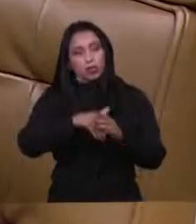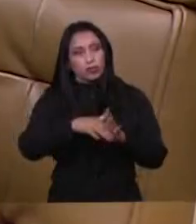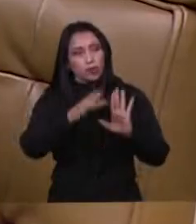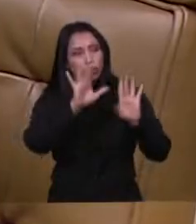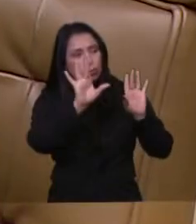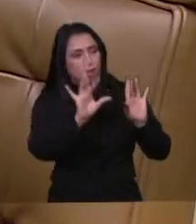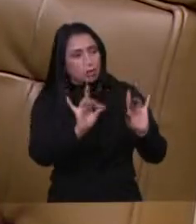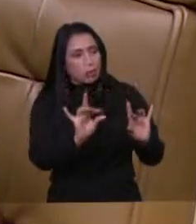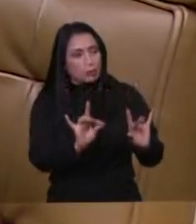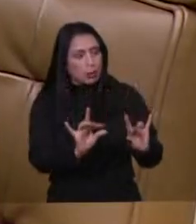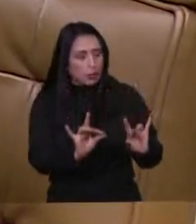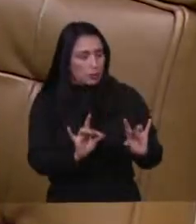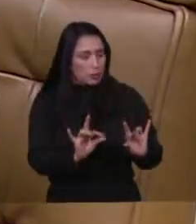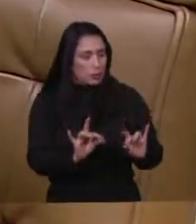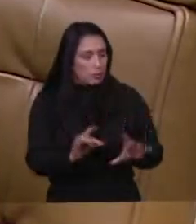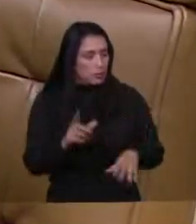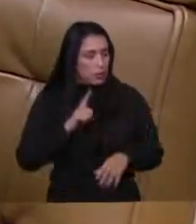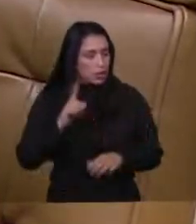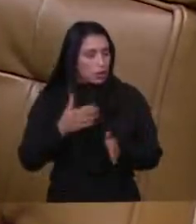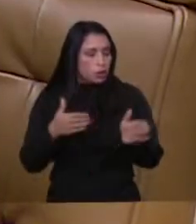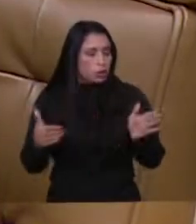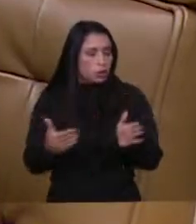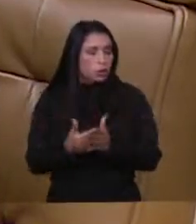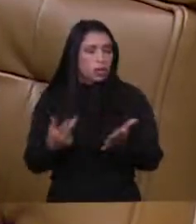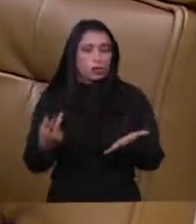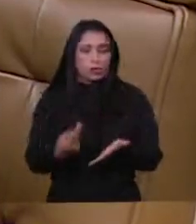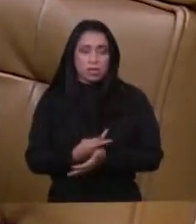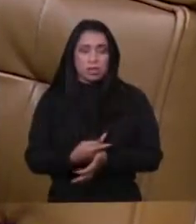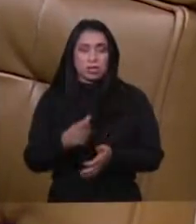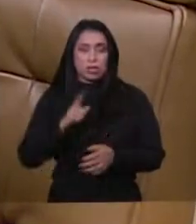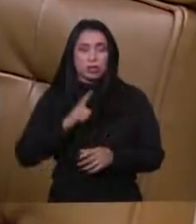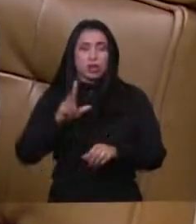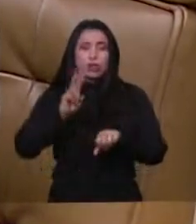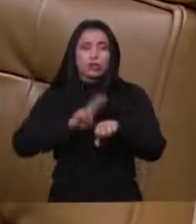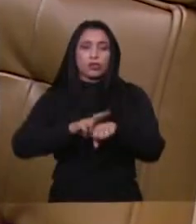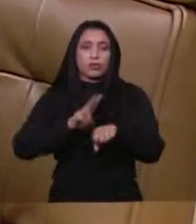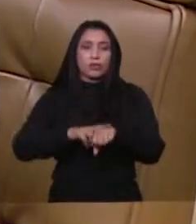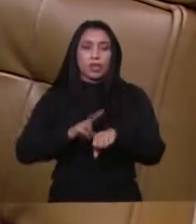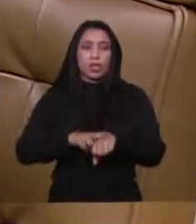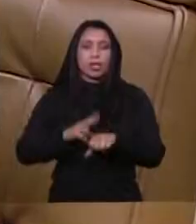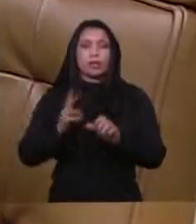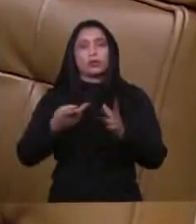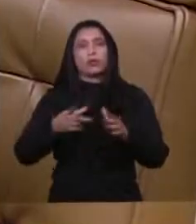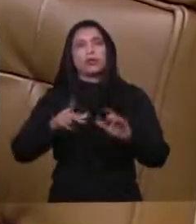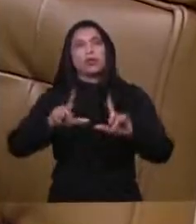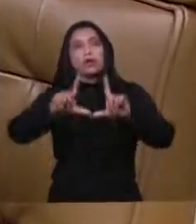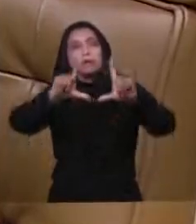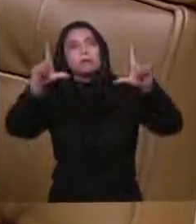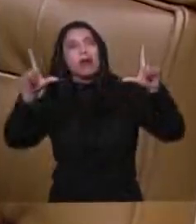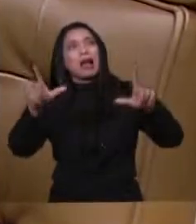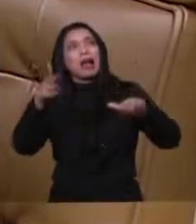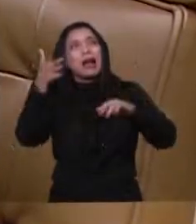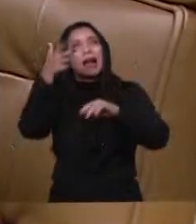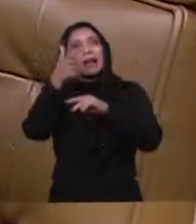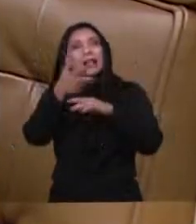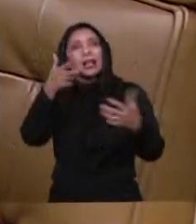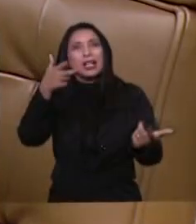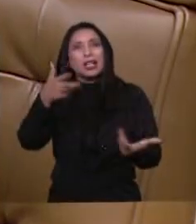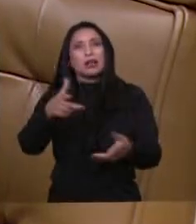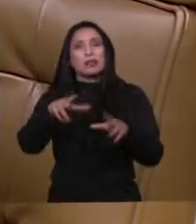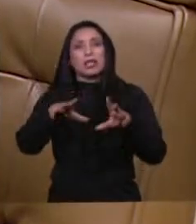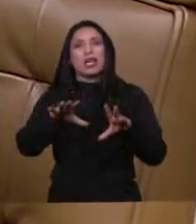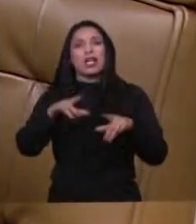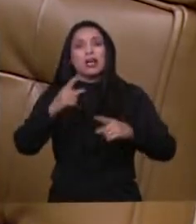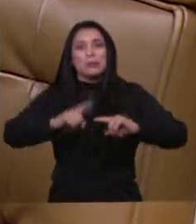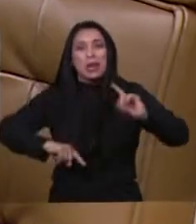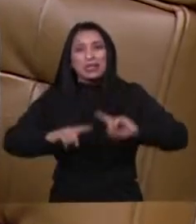detalharam um episódio de quebra e depredação de vidraças, espelhos, portas, câmaras, pórticos de metais, móveis,